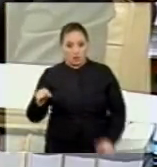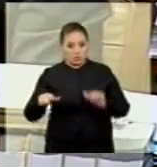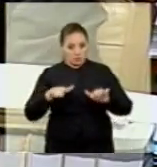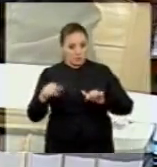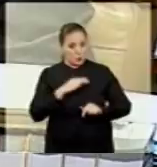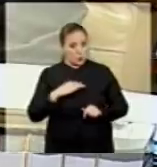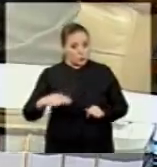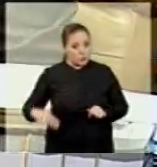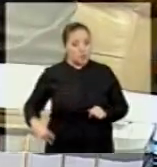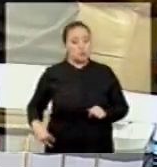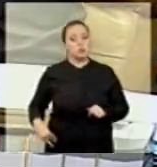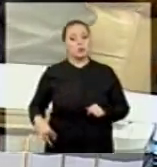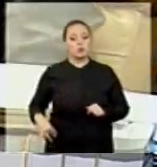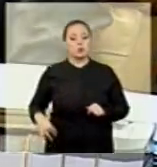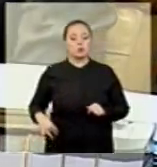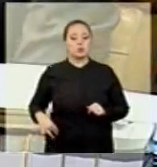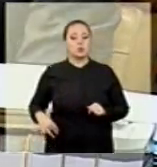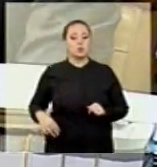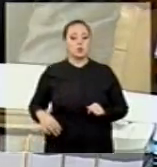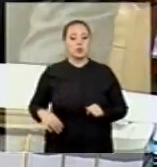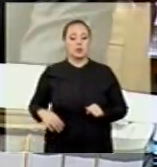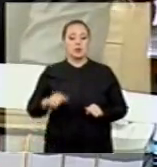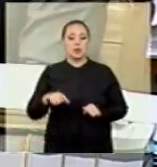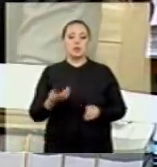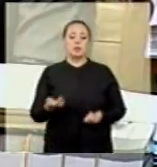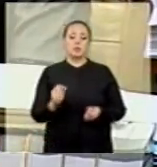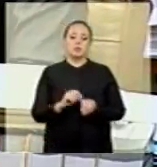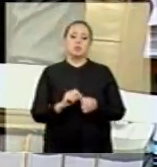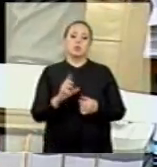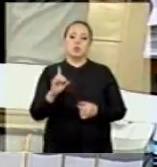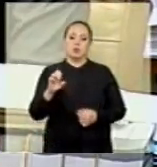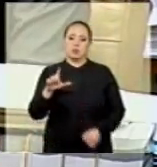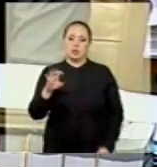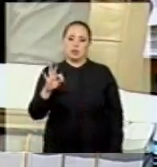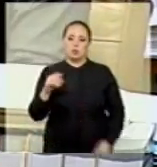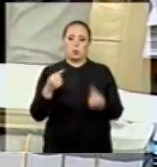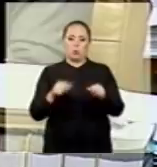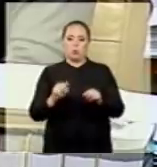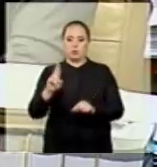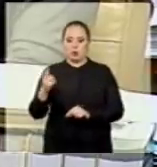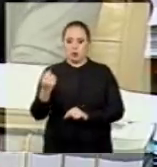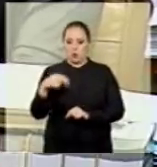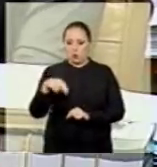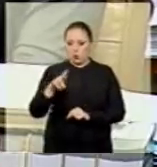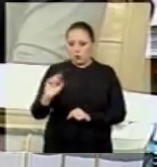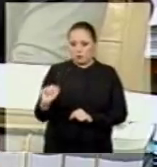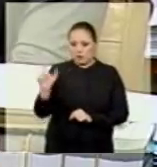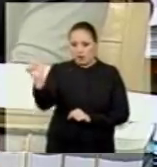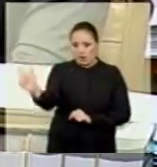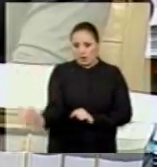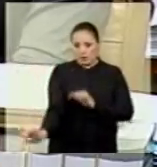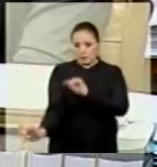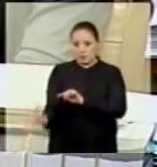Estado, embora parlamentar licenciado, praticado delito contra a honra de alguém. E essa pessoa,